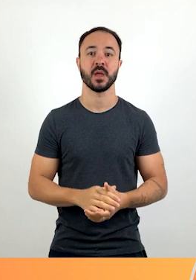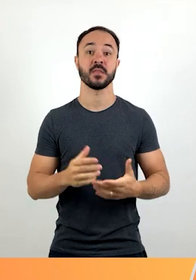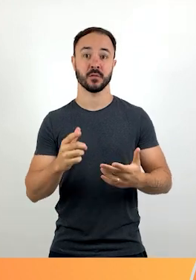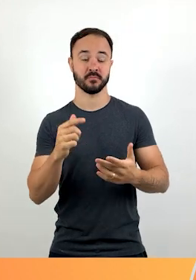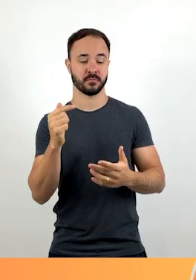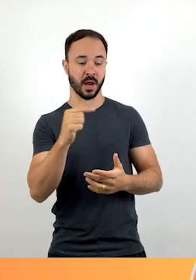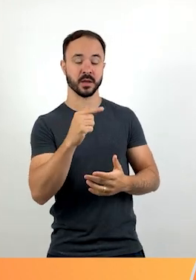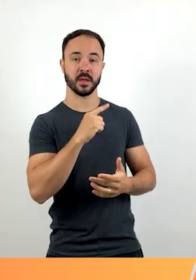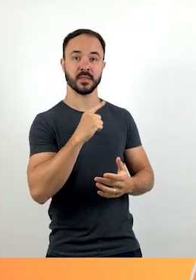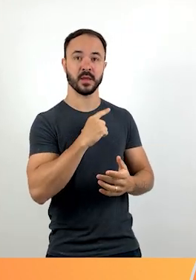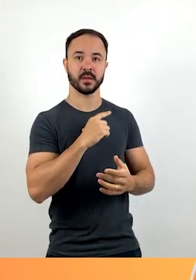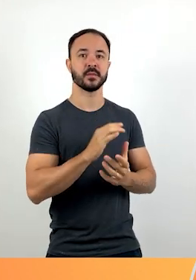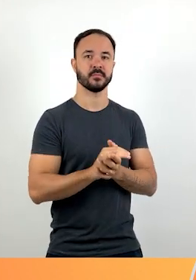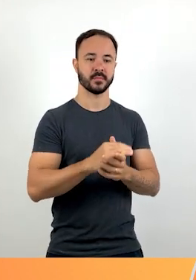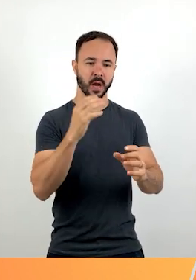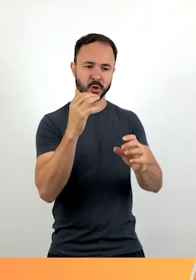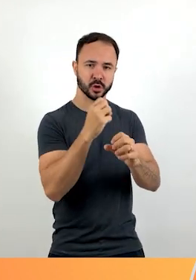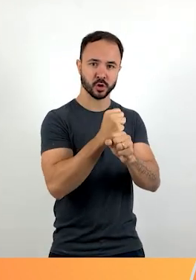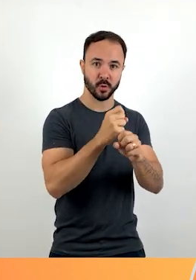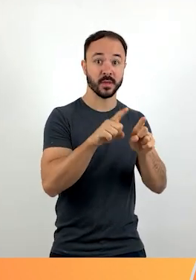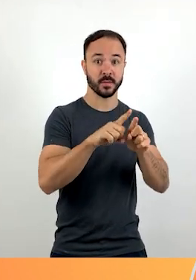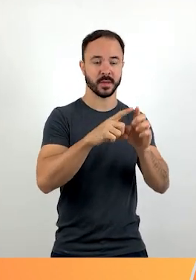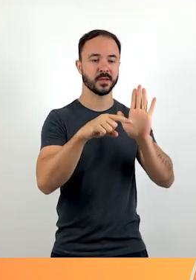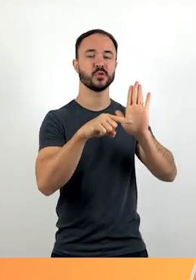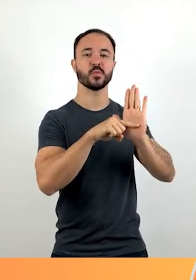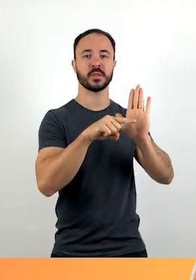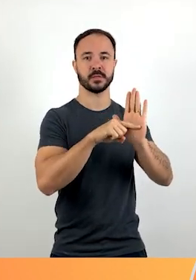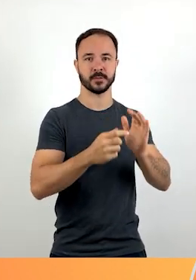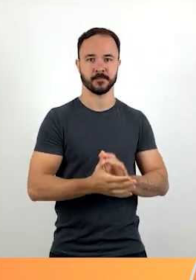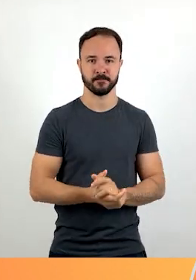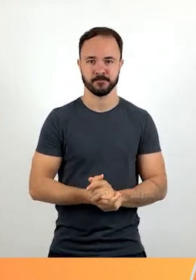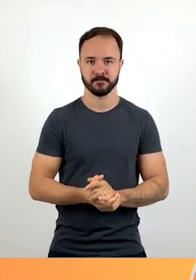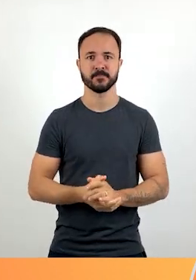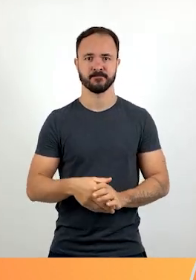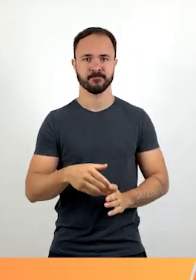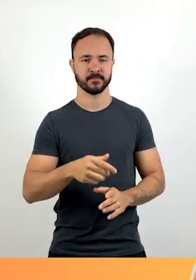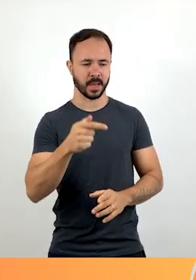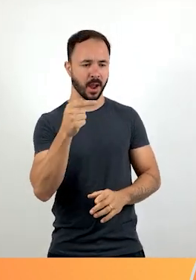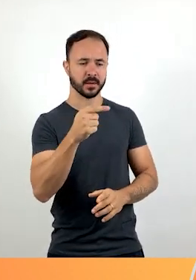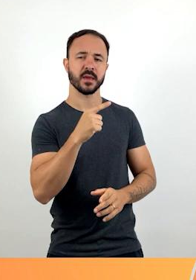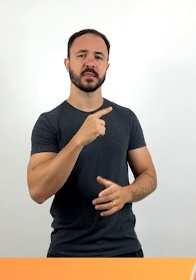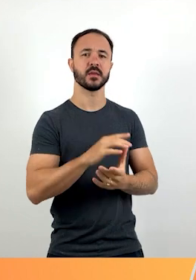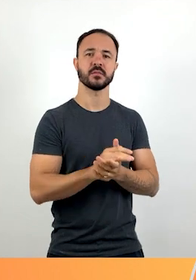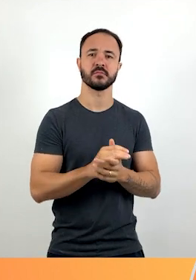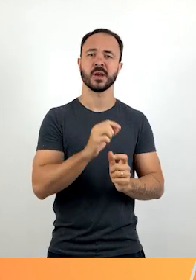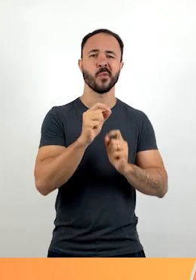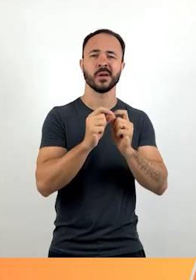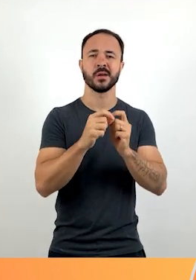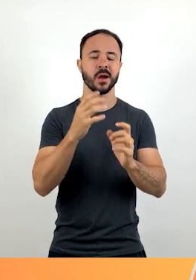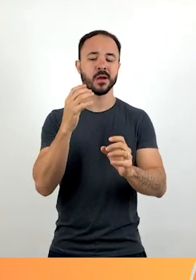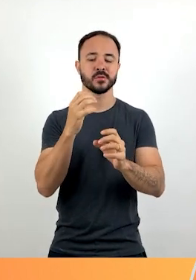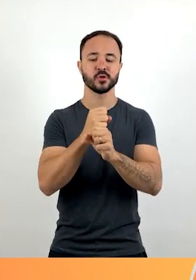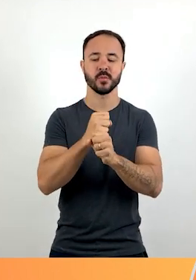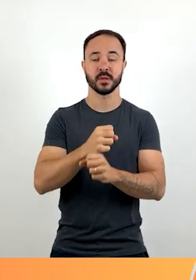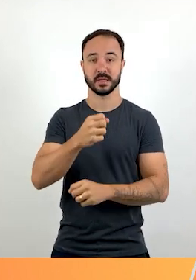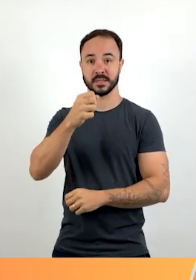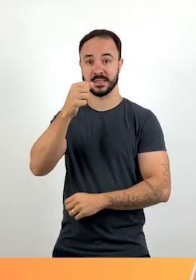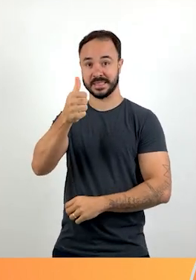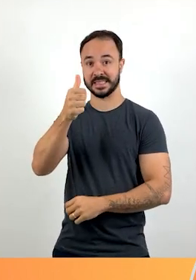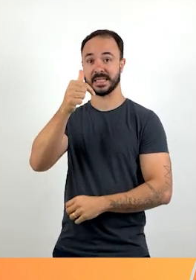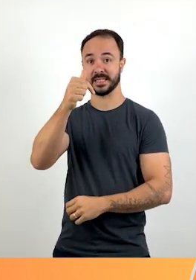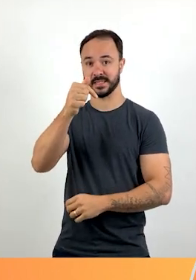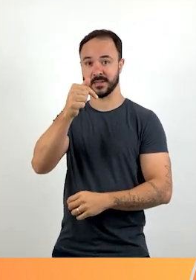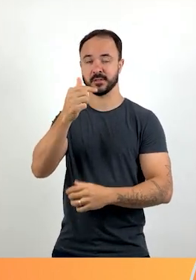subtração. Começando com esse item bem direto. Qual é a soma? 17 sobre